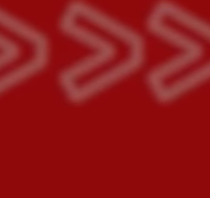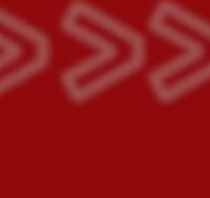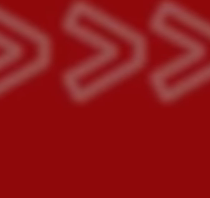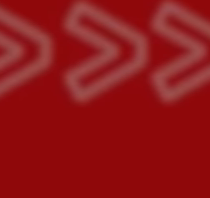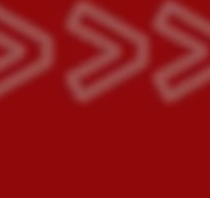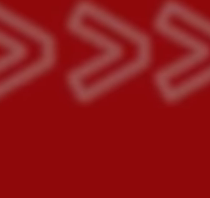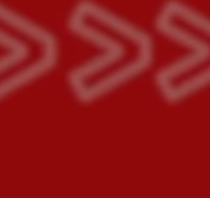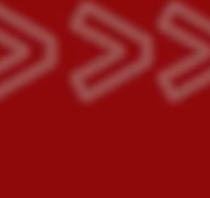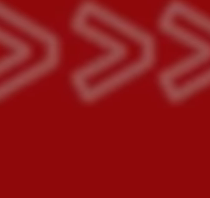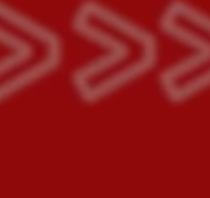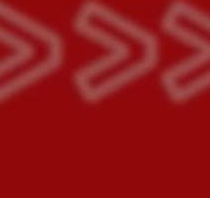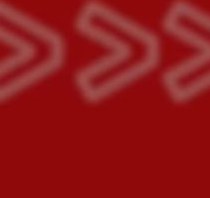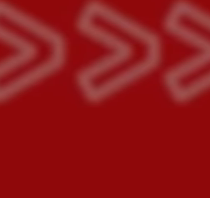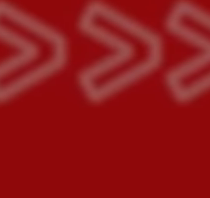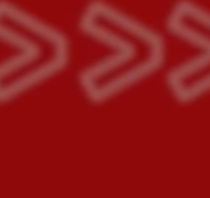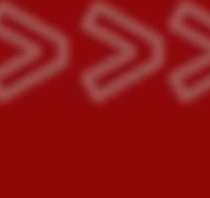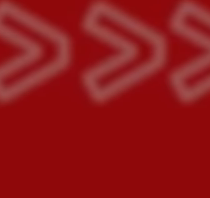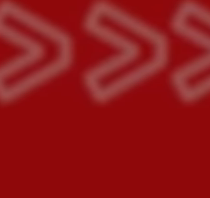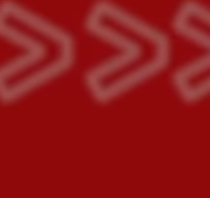k